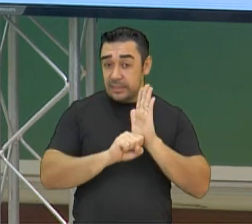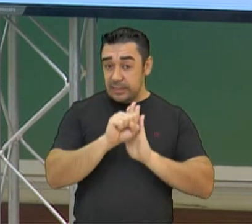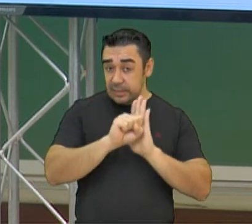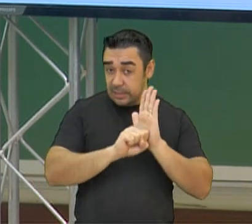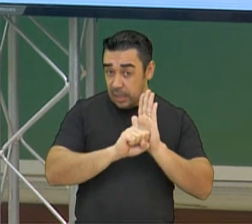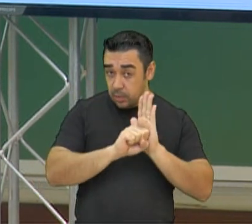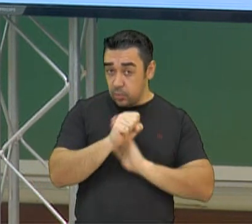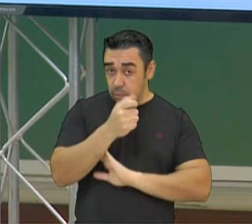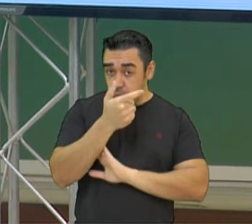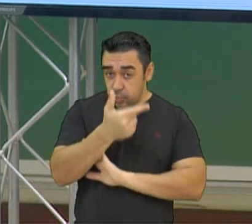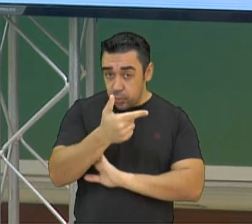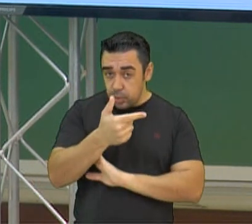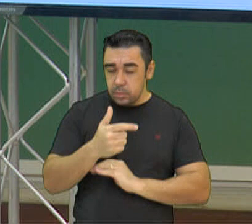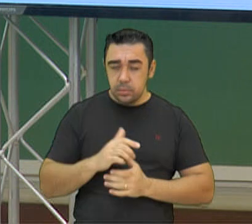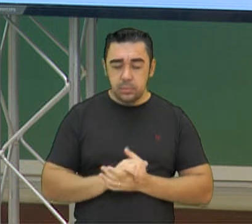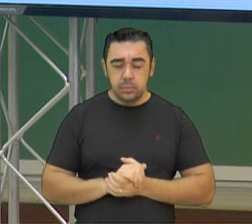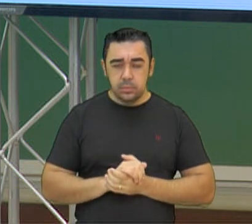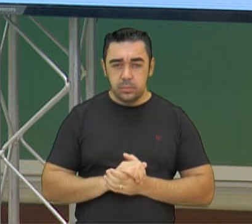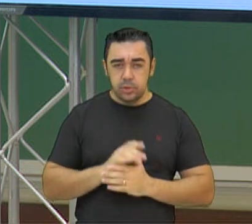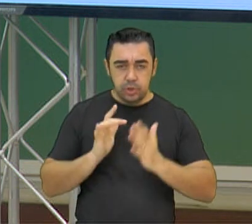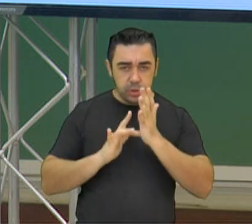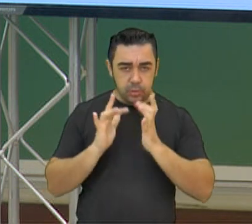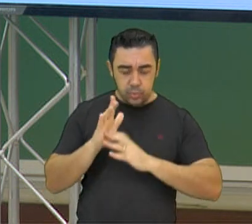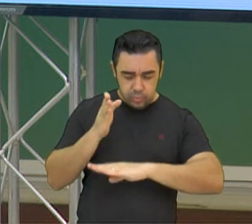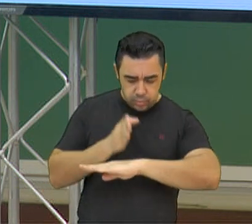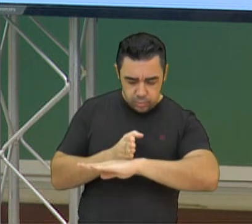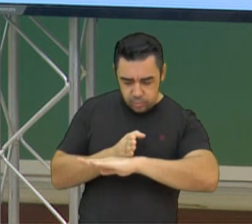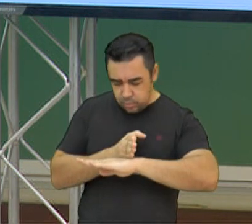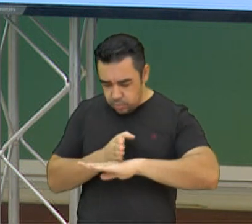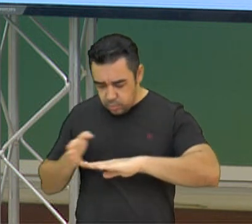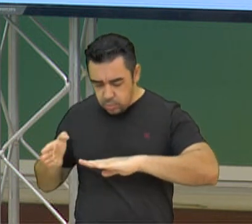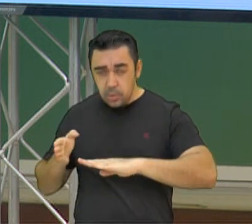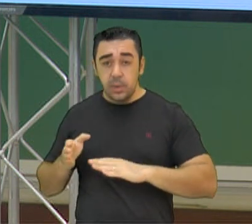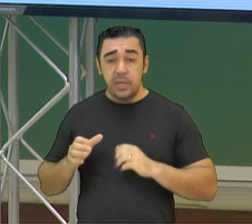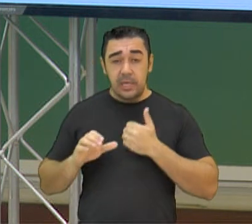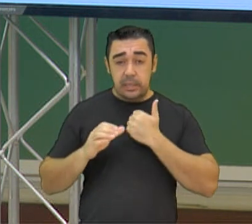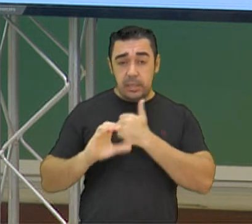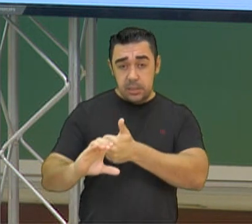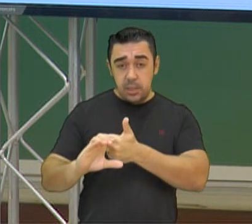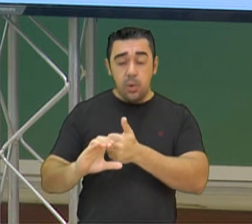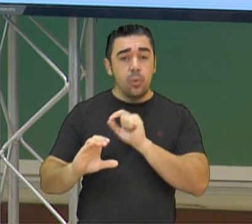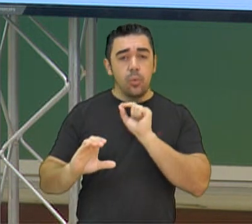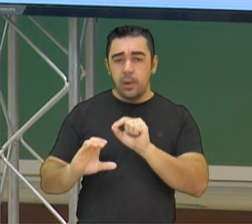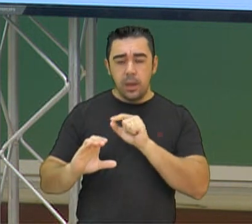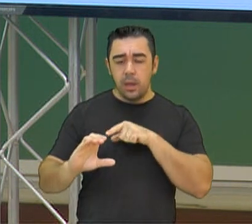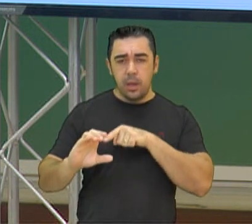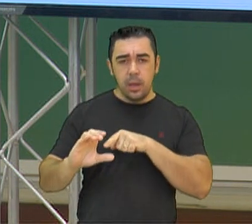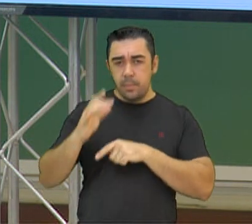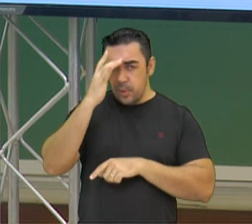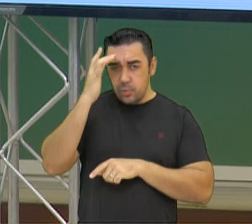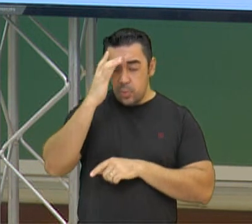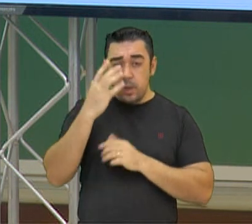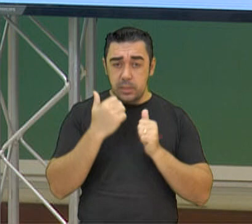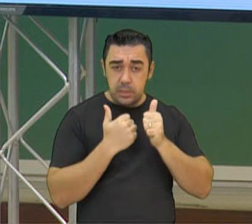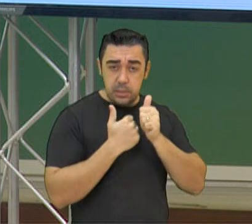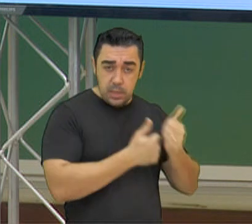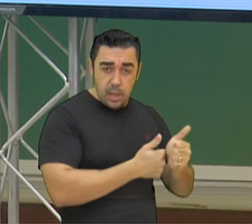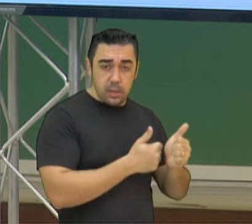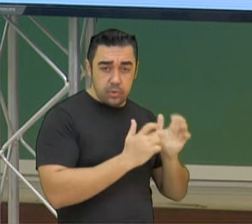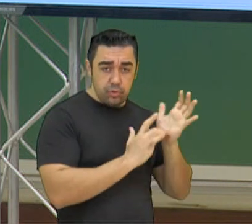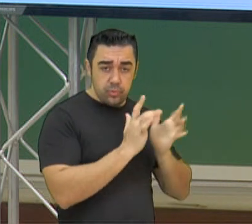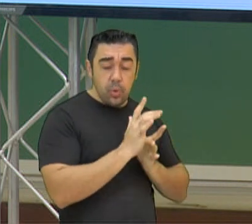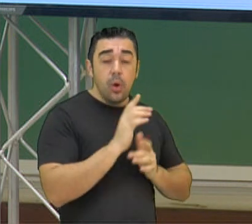de Cristo. Então, os cristãos são perseguidos pelos romanos, e nessa perseguição pelos